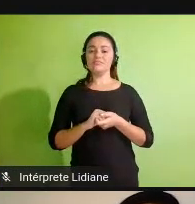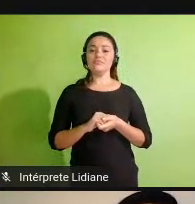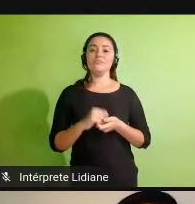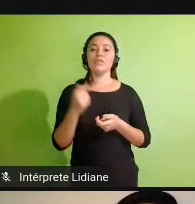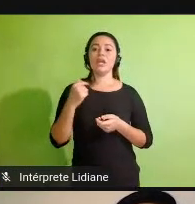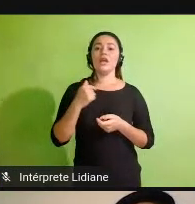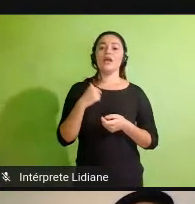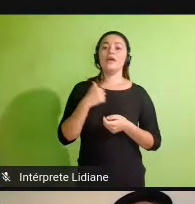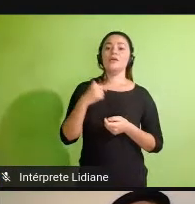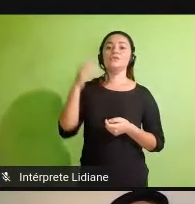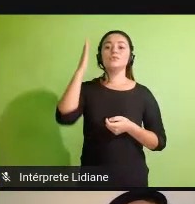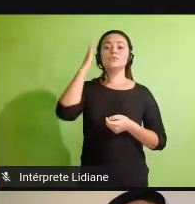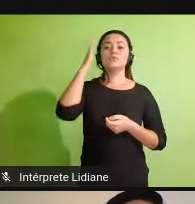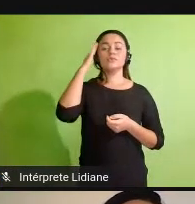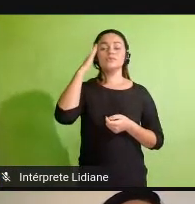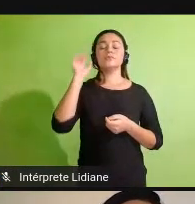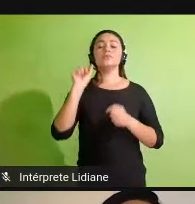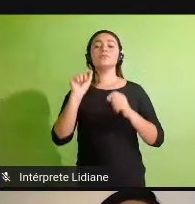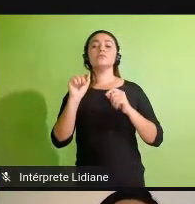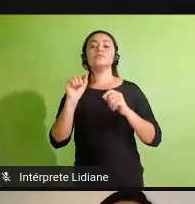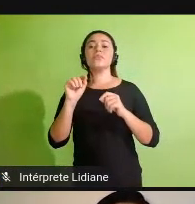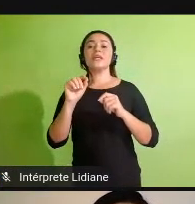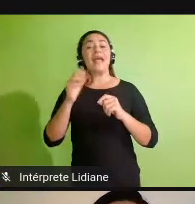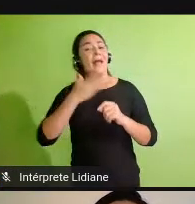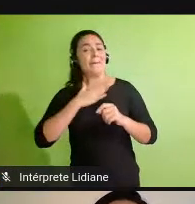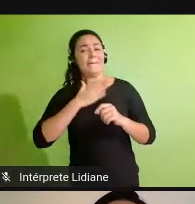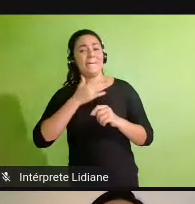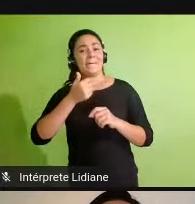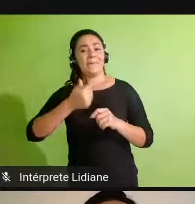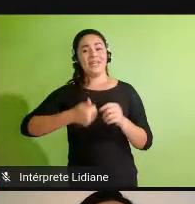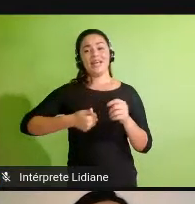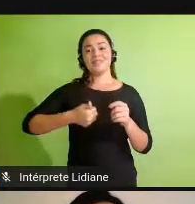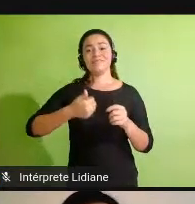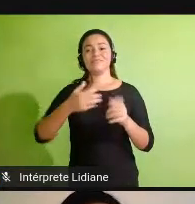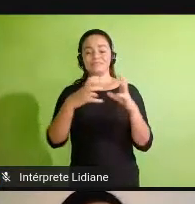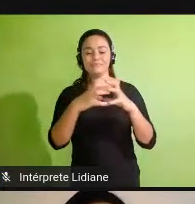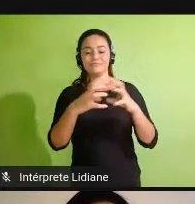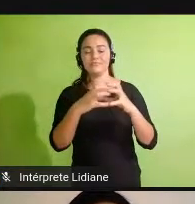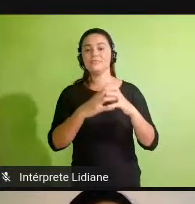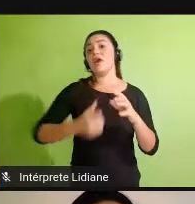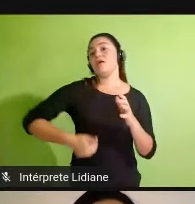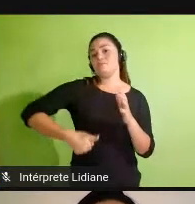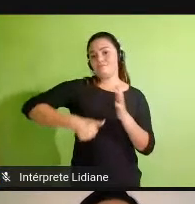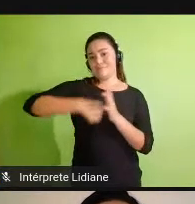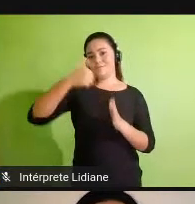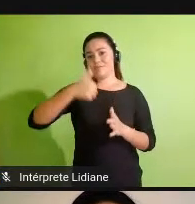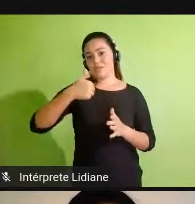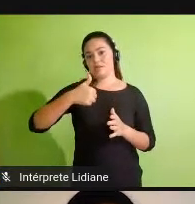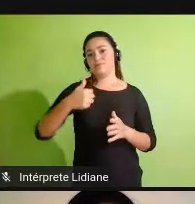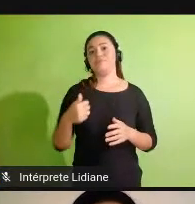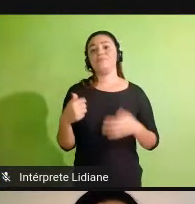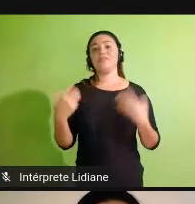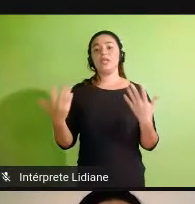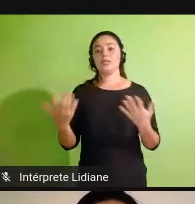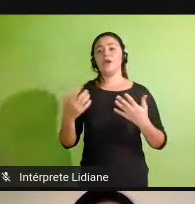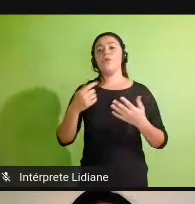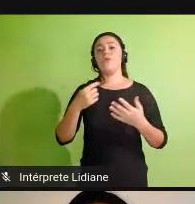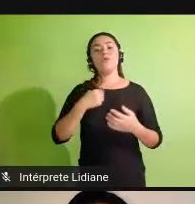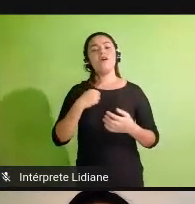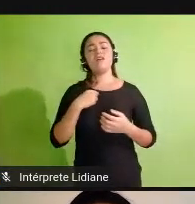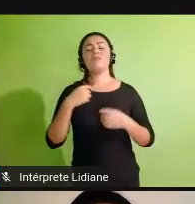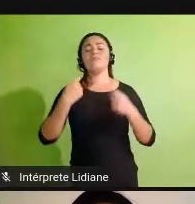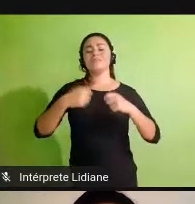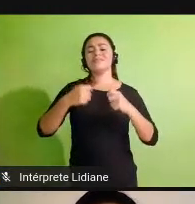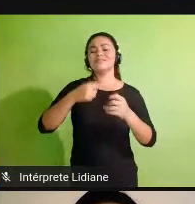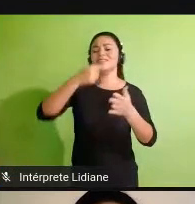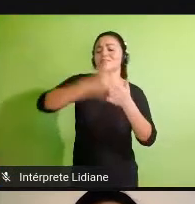turma foi a primeira, isso não estava maturado. Então, a gente teve que correr atrás de estrutura, né? Porque não